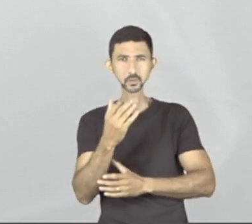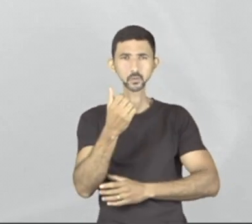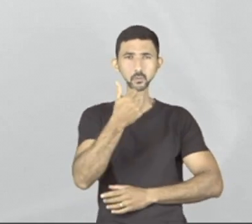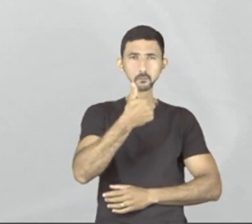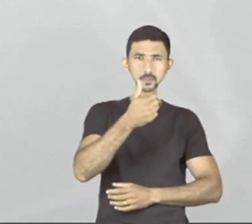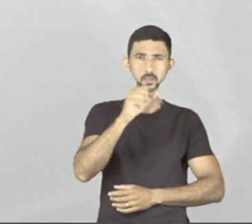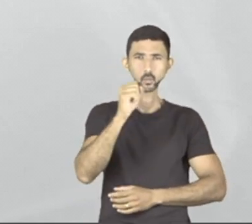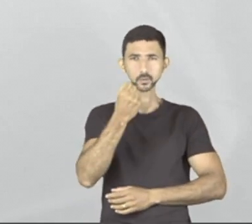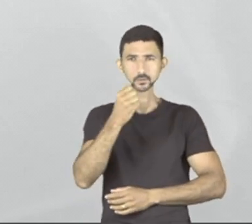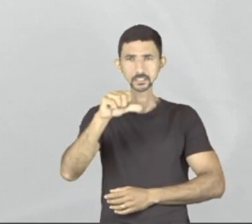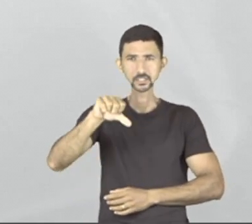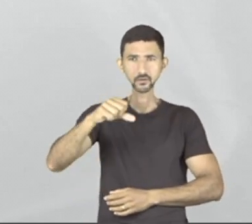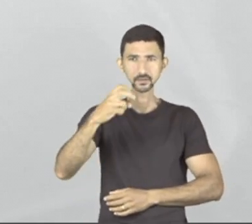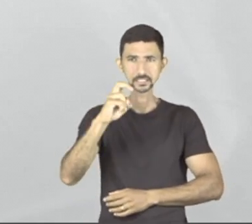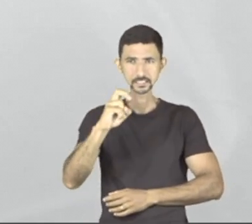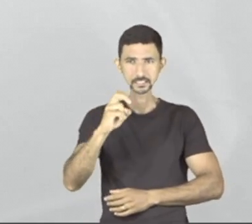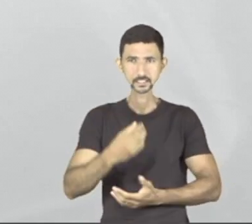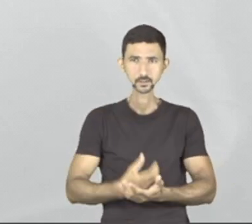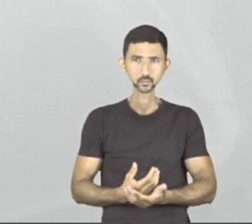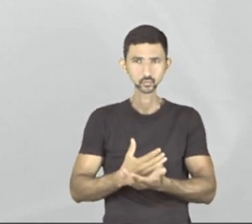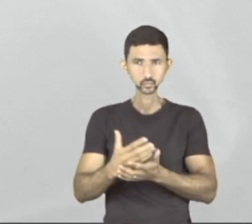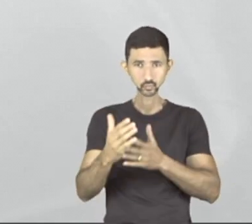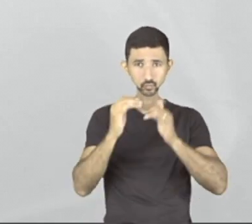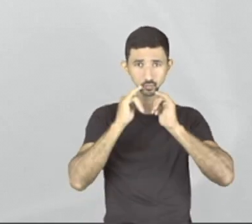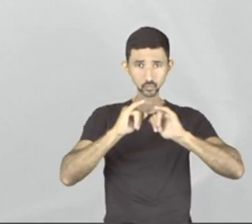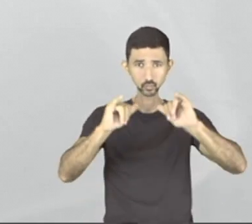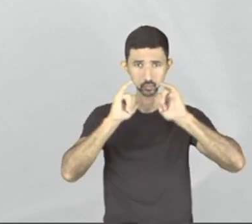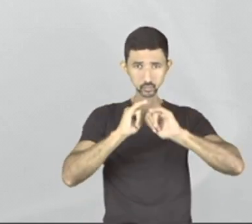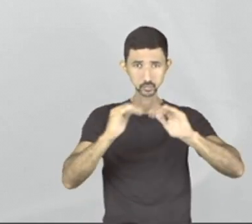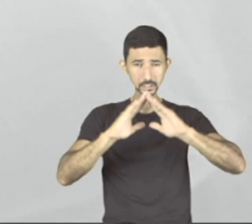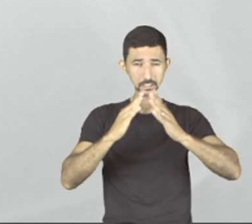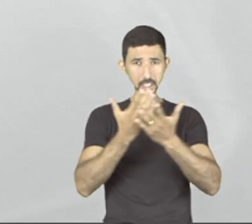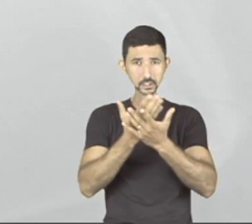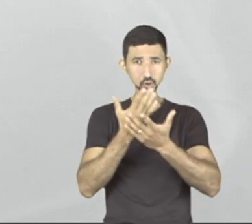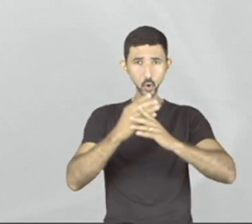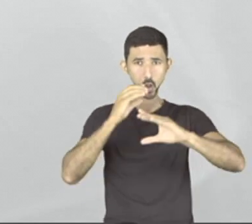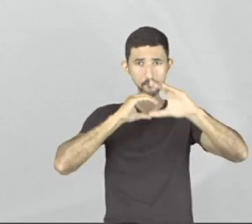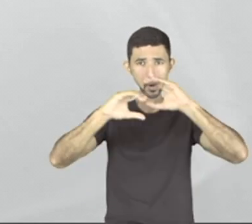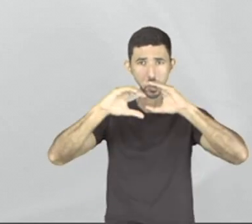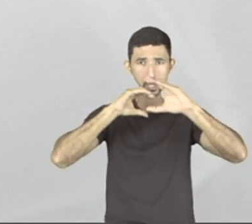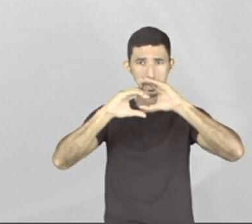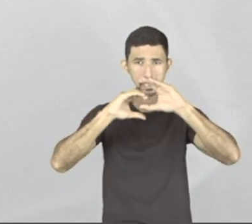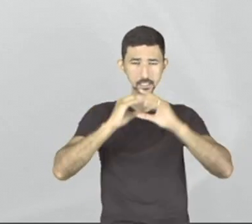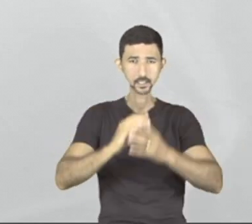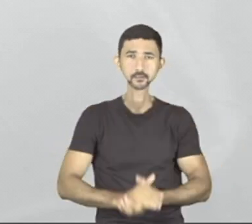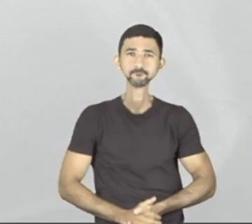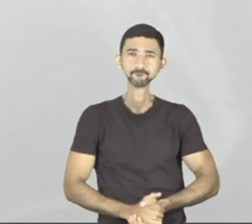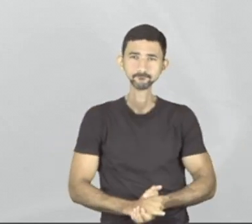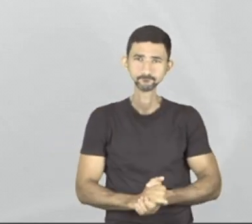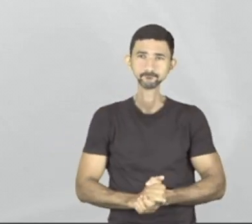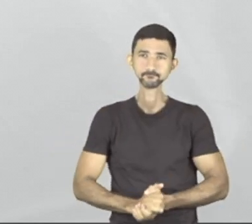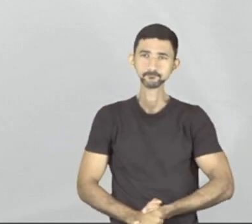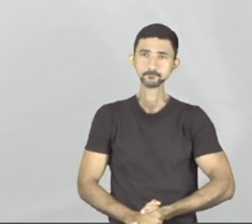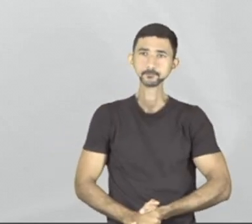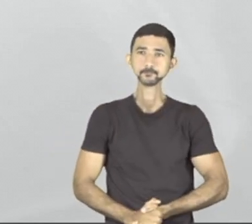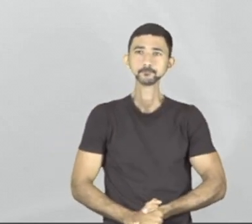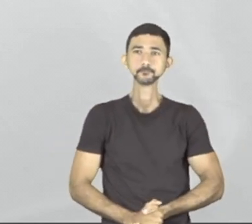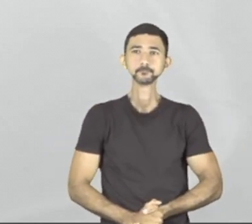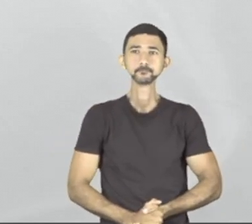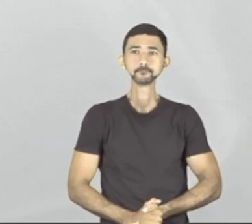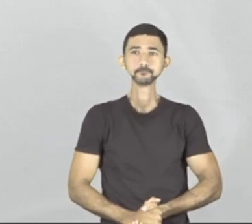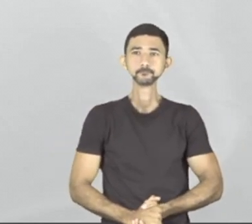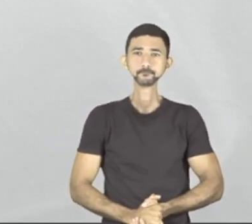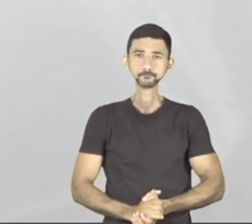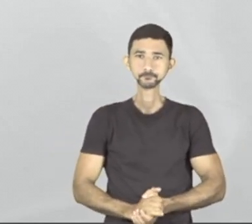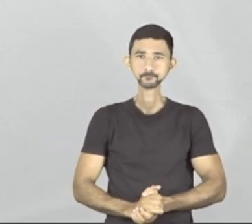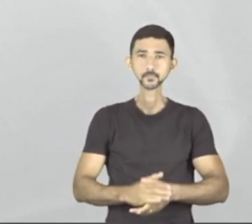1895 na página dos anais deste colégio, né? Uma edição comemorativa do tricentenário da Fundação de Belém. Então,